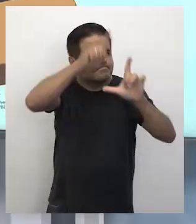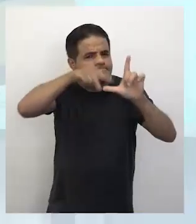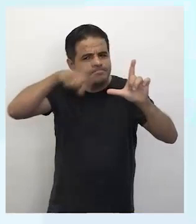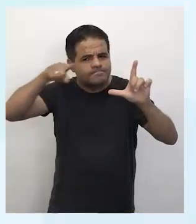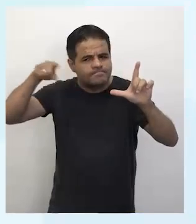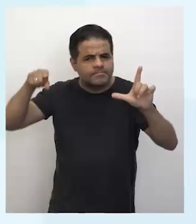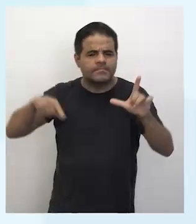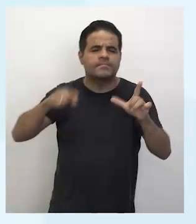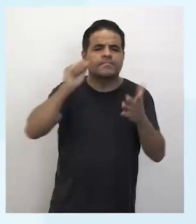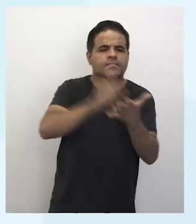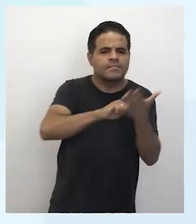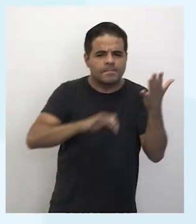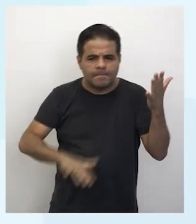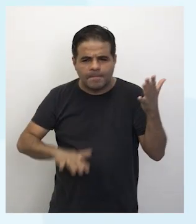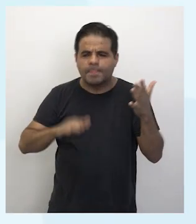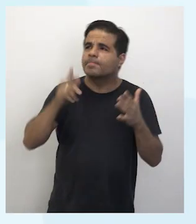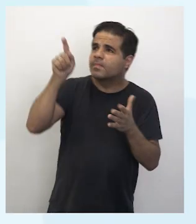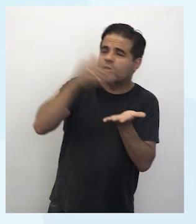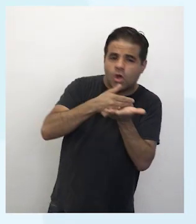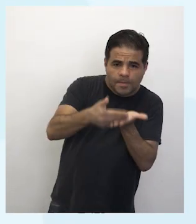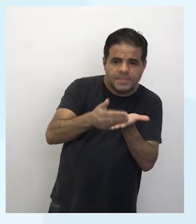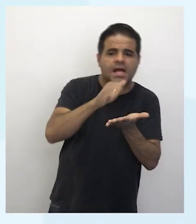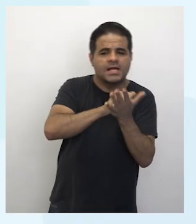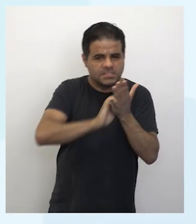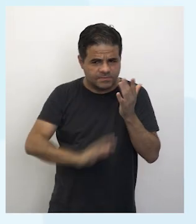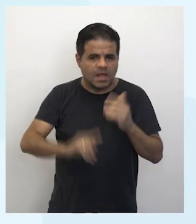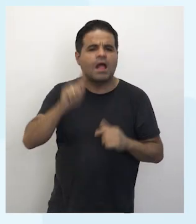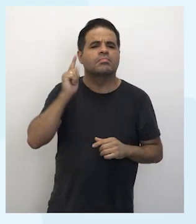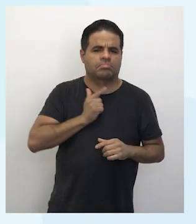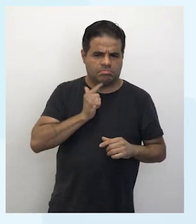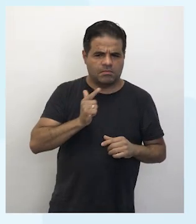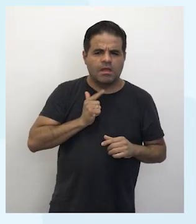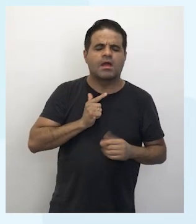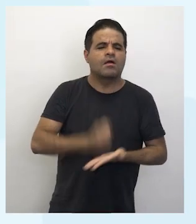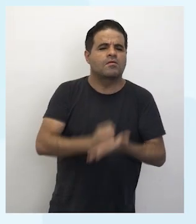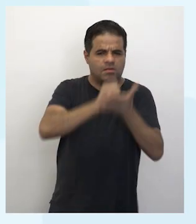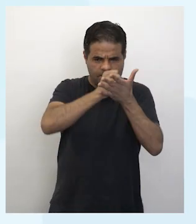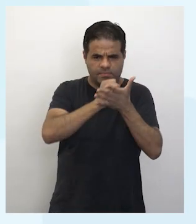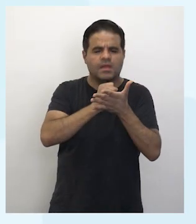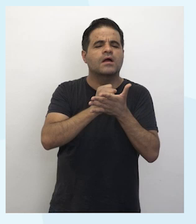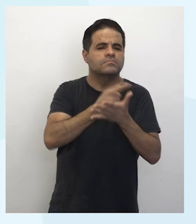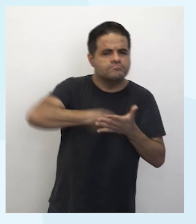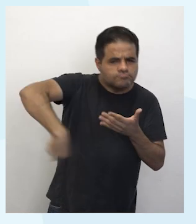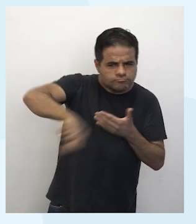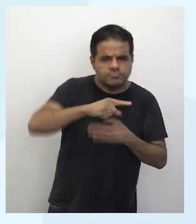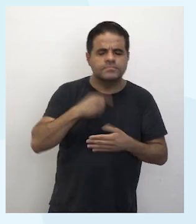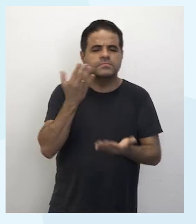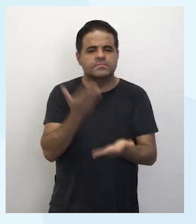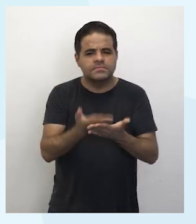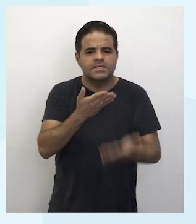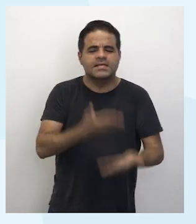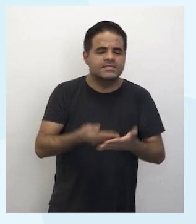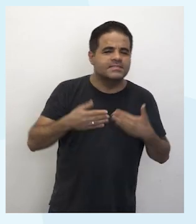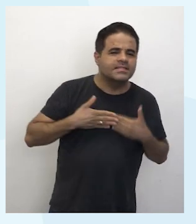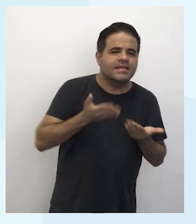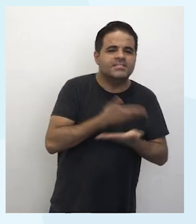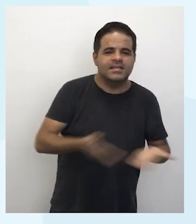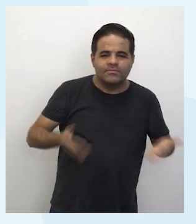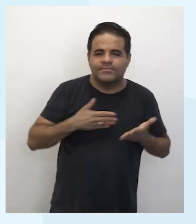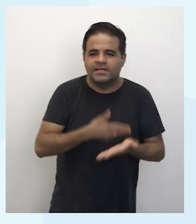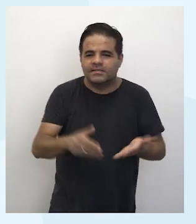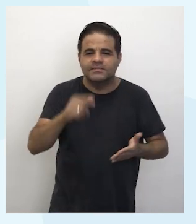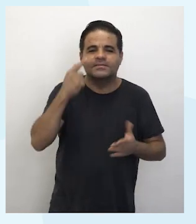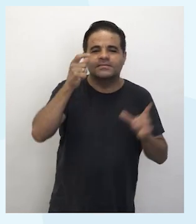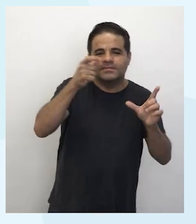Isso. aula com uma atividade então, né? Bacana. Tenho essa atividade aí que a gente coloca de levantamento aí para os nossos estudantes e professores. Observe aí